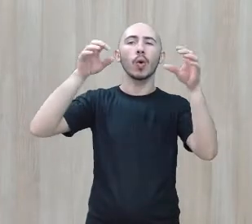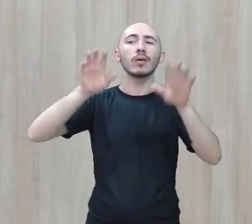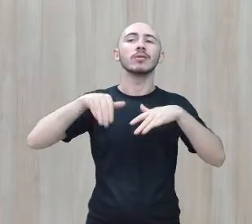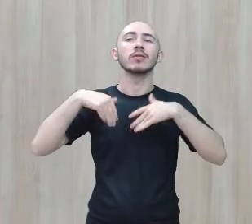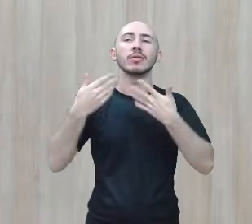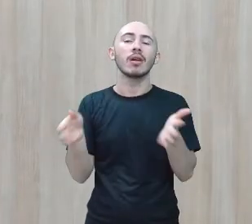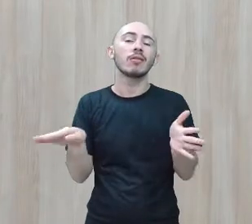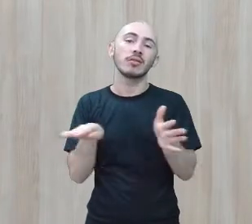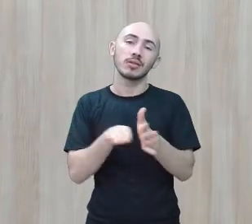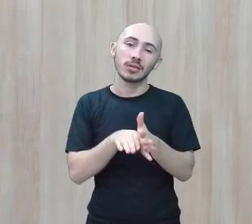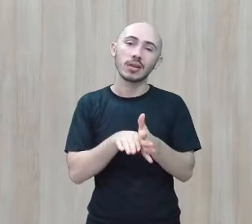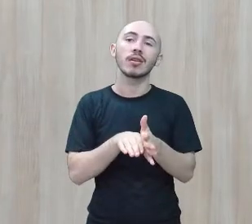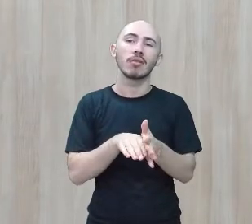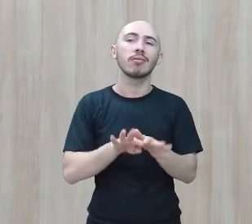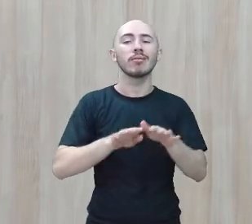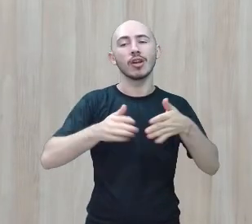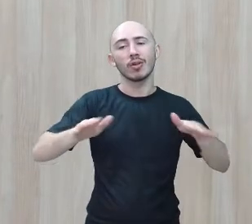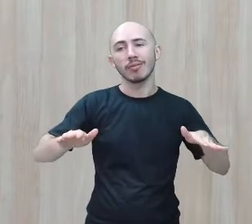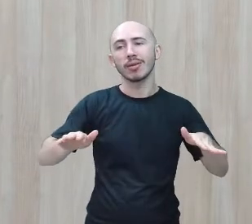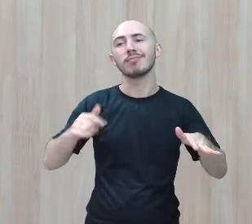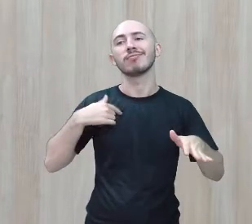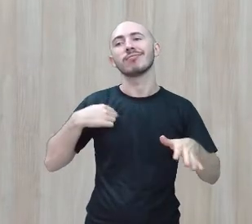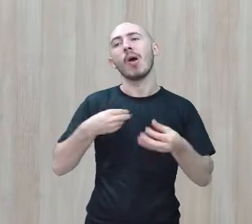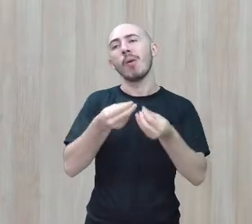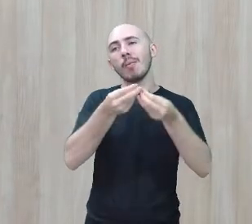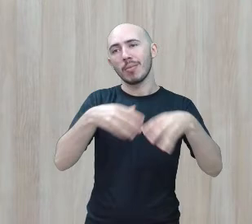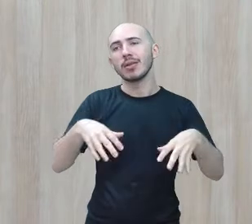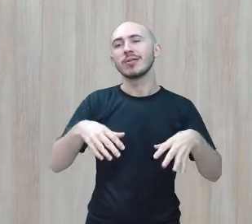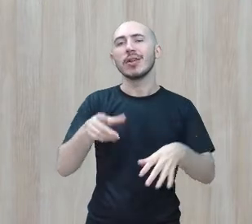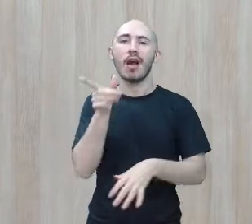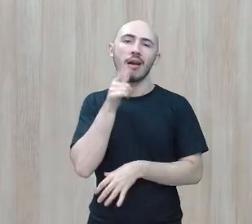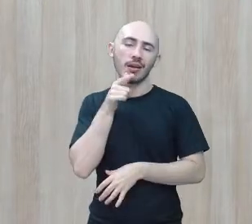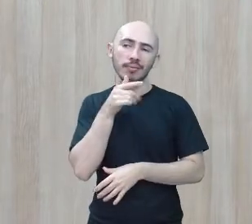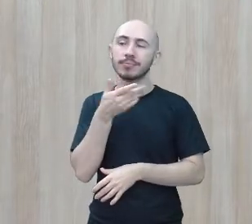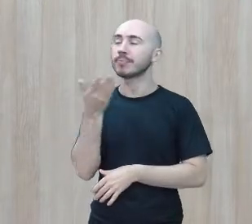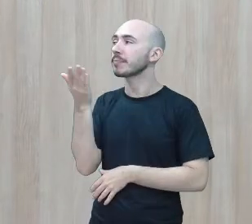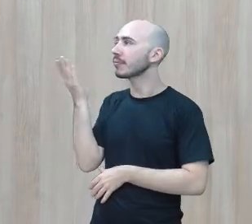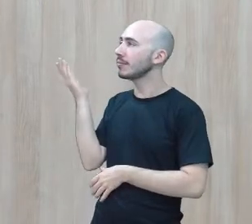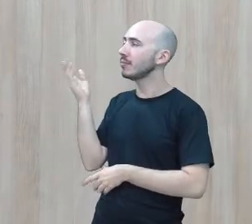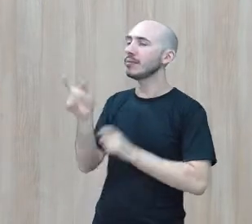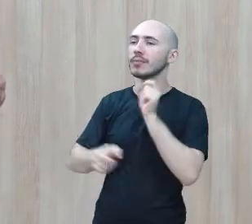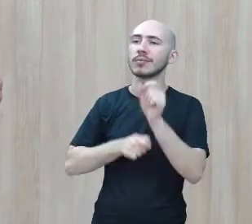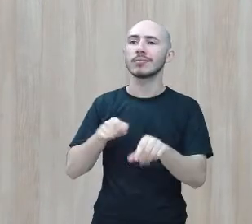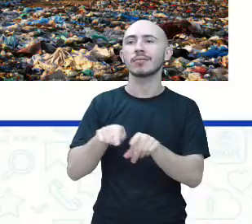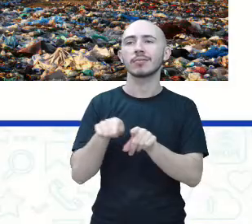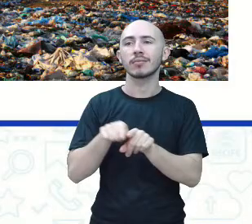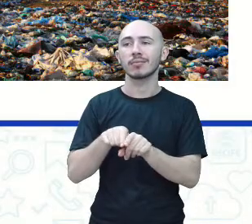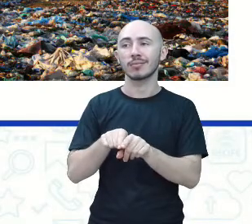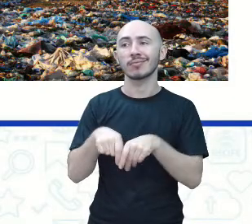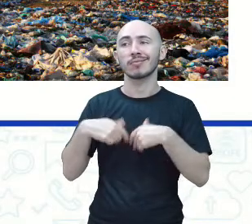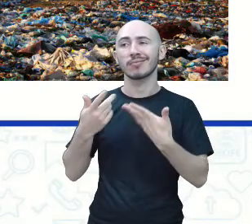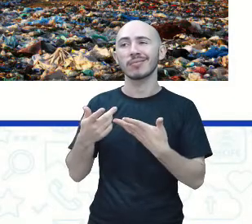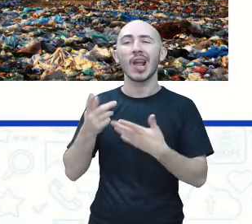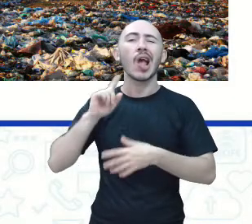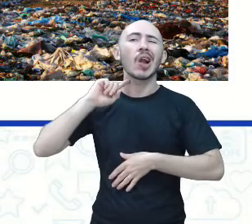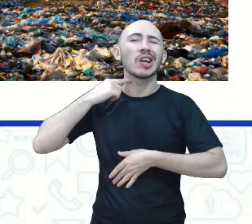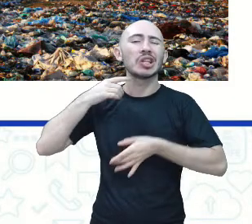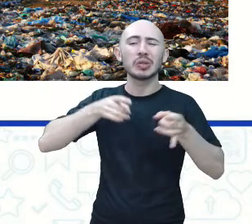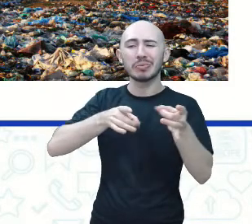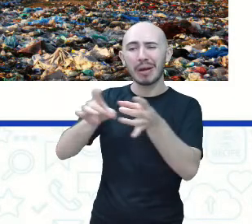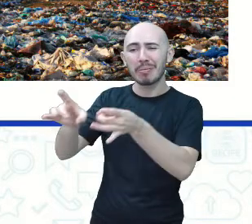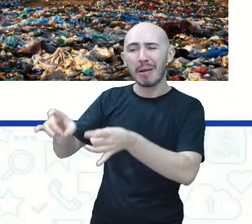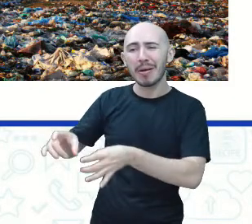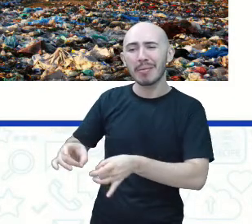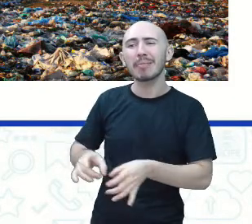chegar lá. E aí, essa complicação em relação à água. E, por fim, a superprodução de lixo. Será que quando eu